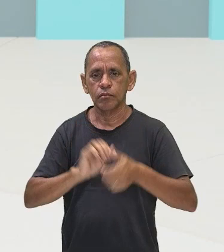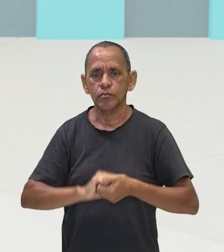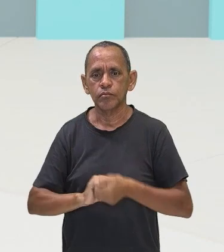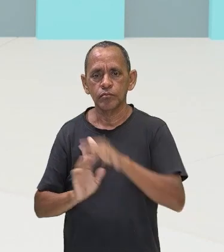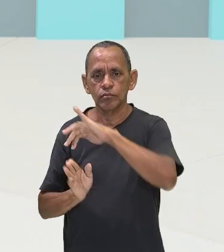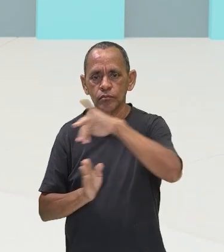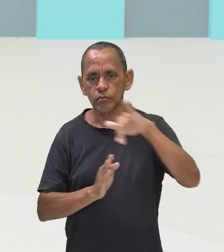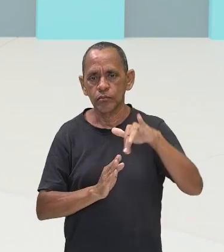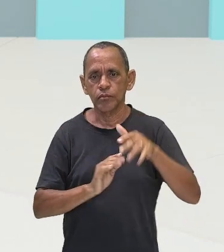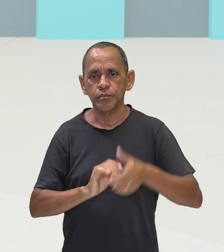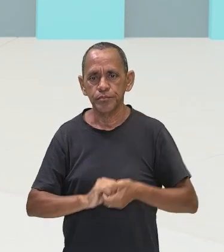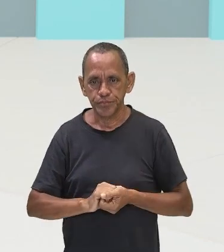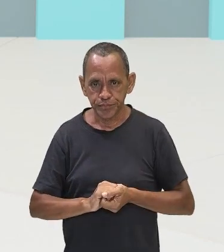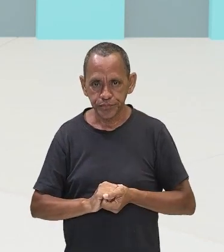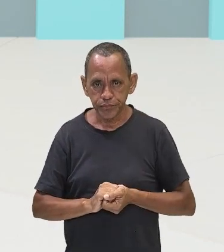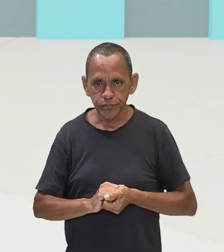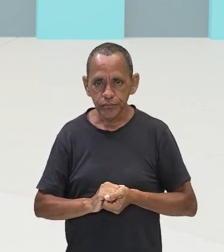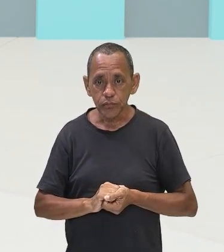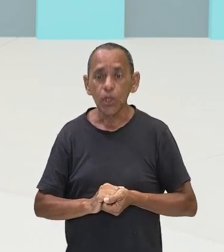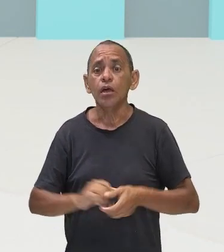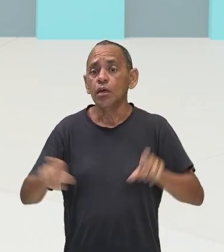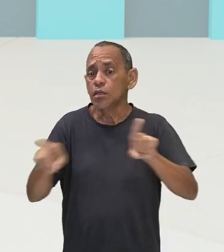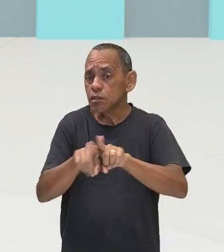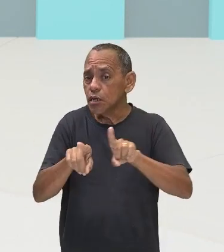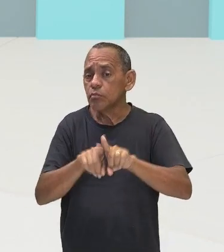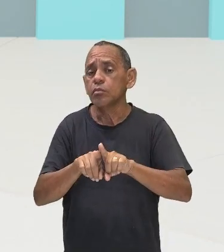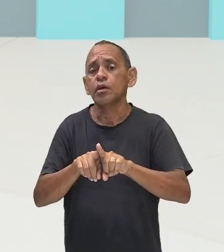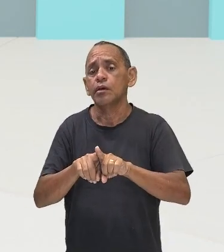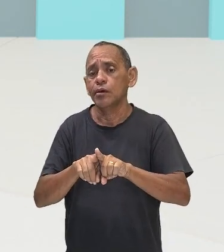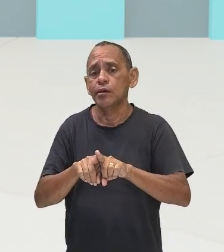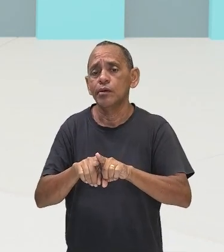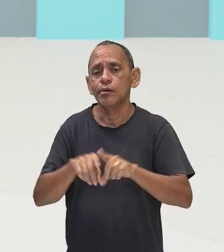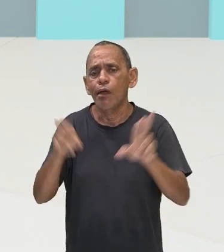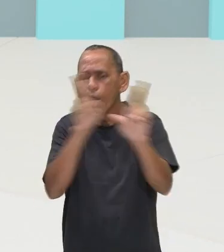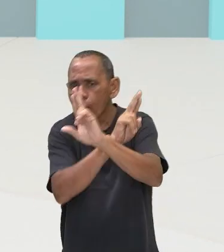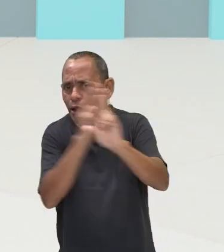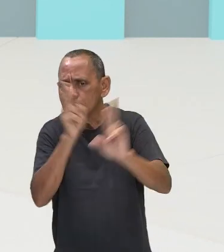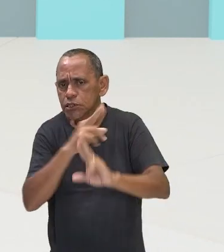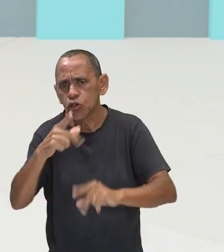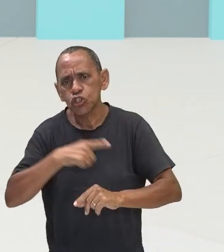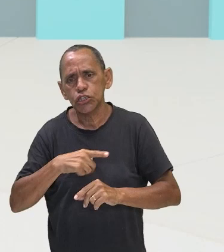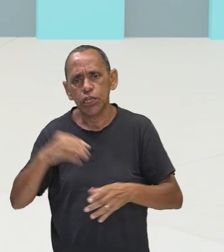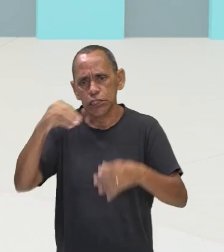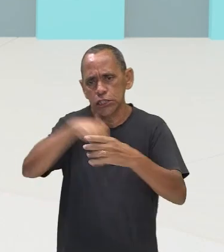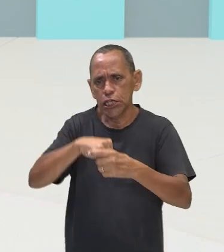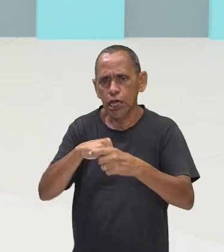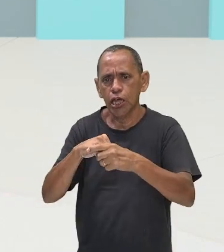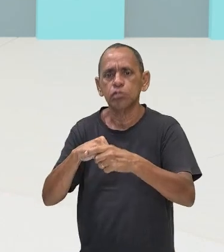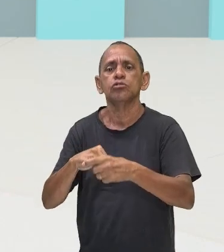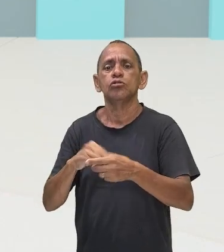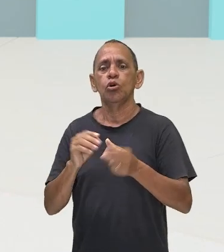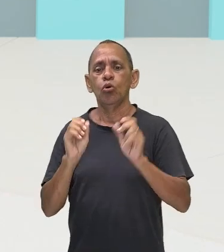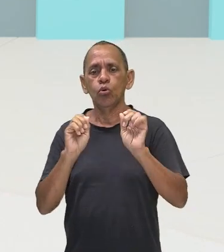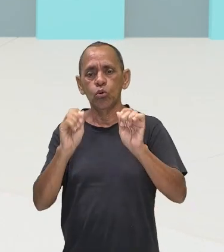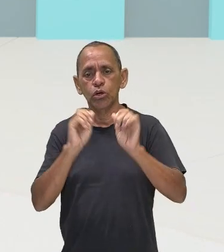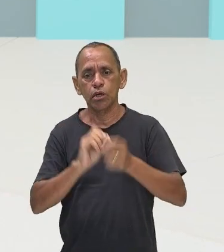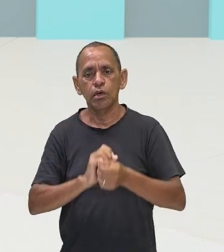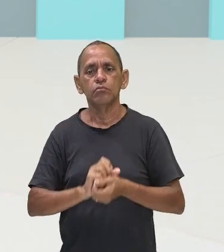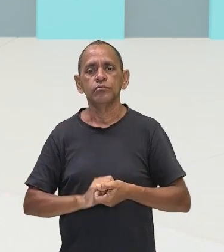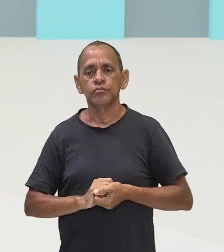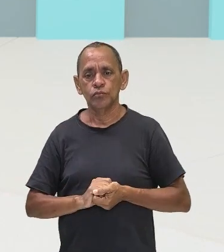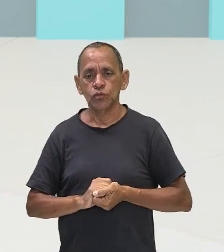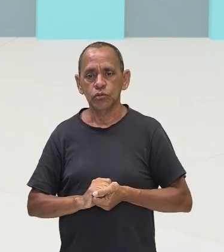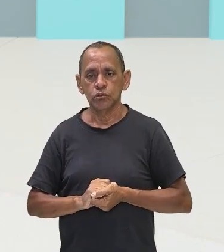A próxima também é em relação ao desenvolvimento. Você vai mostrar causas e consequências. A gente